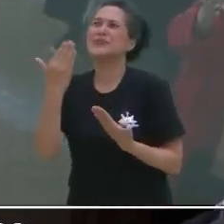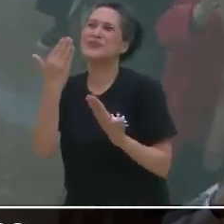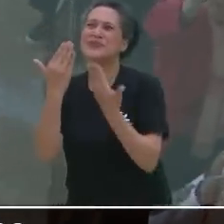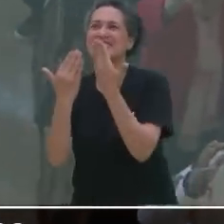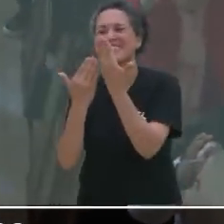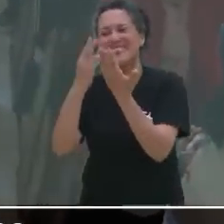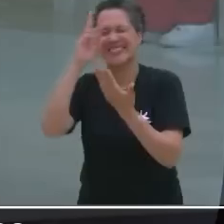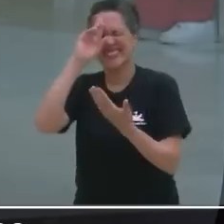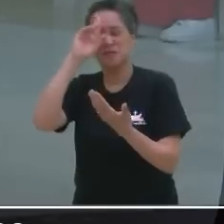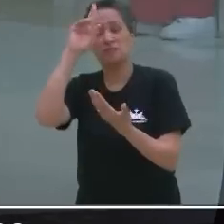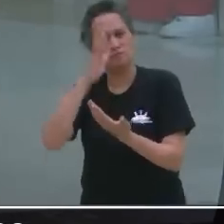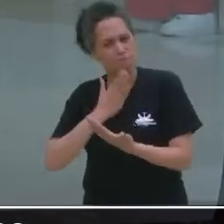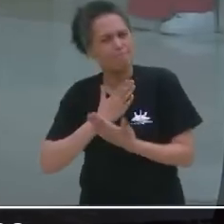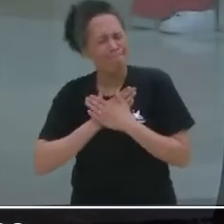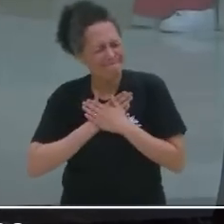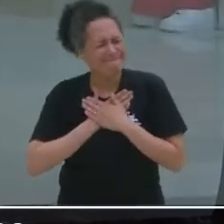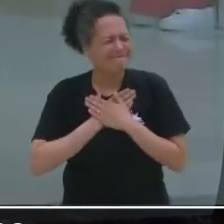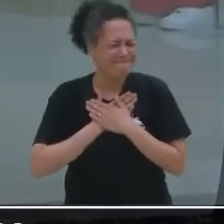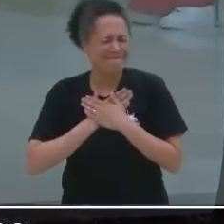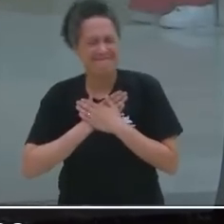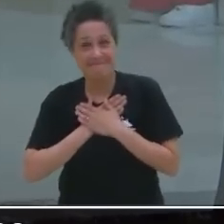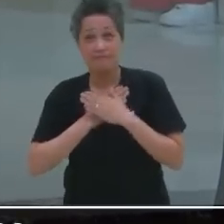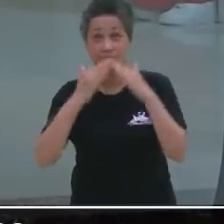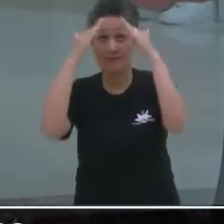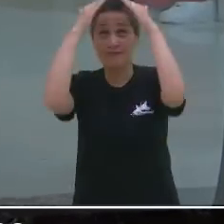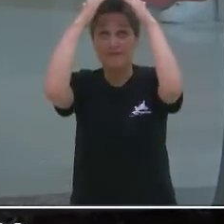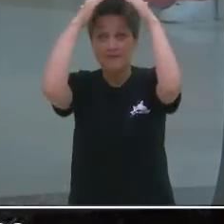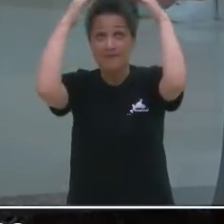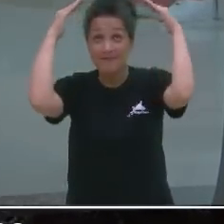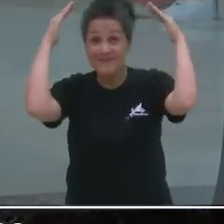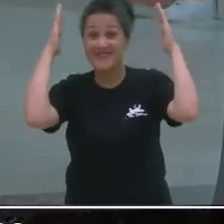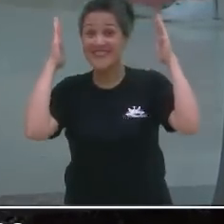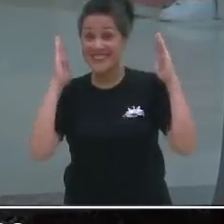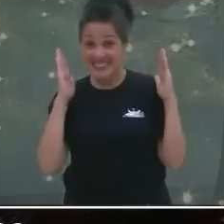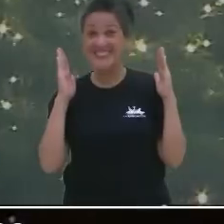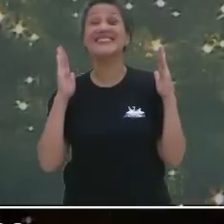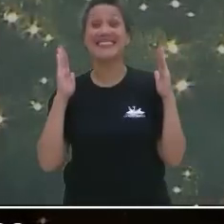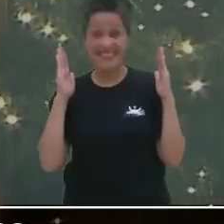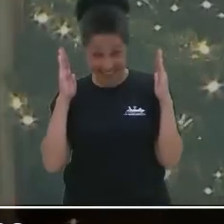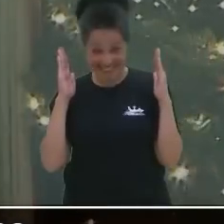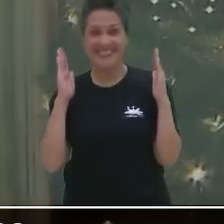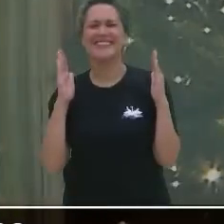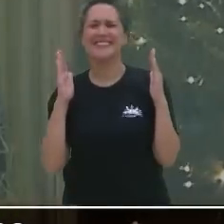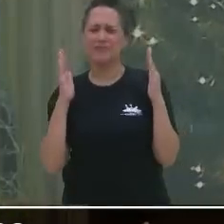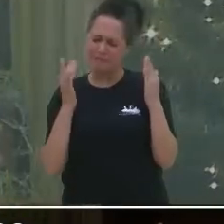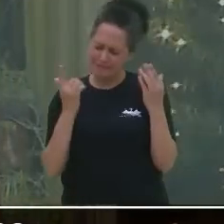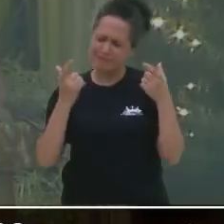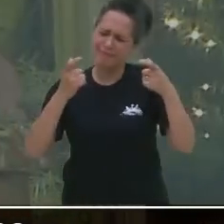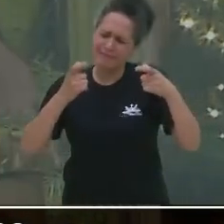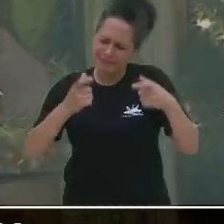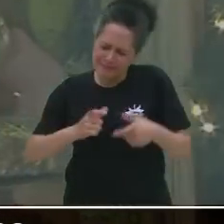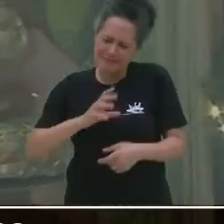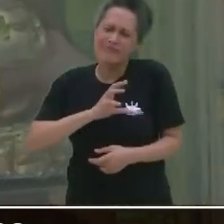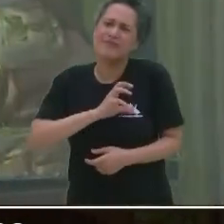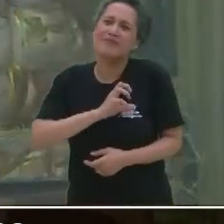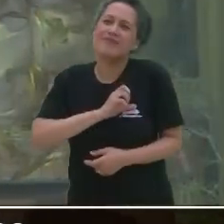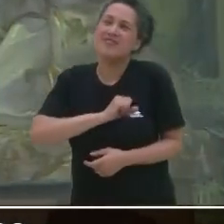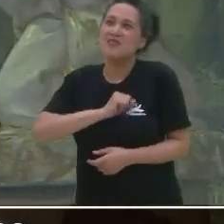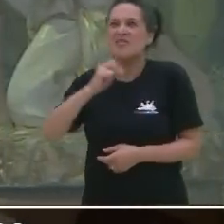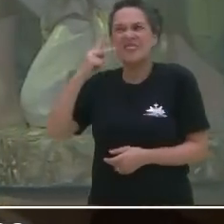serviremos ao Senhor. A minha casa é lugar do